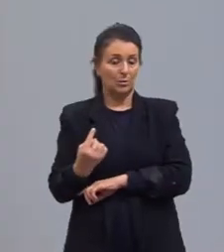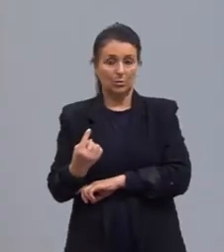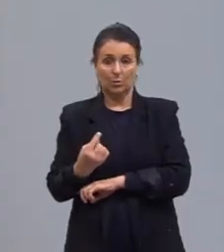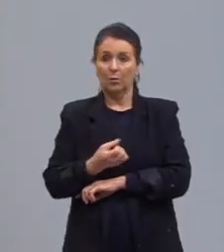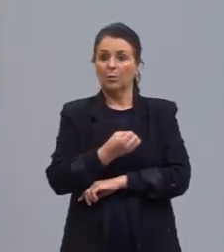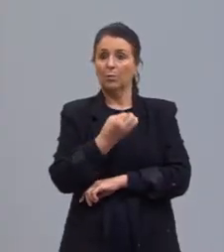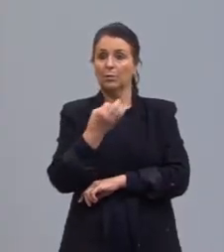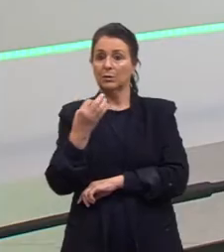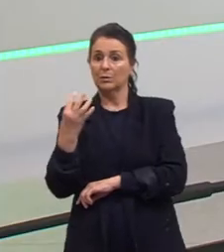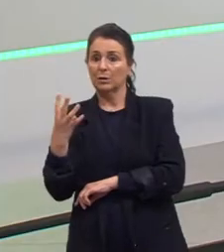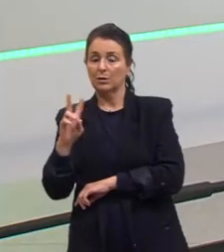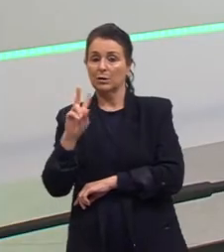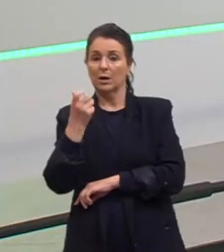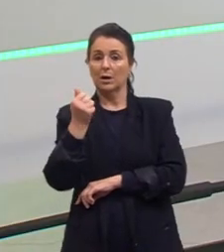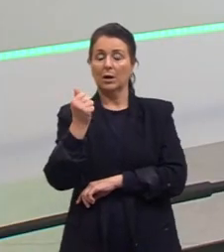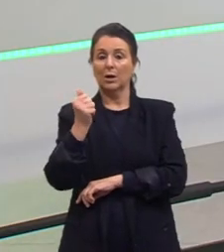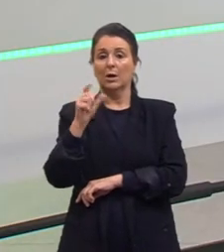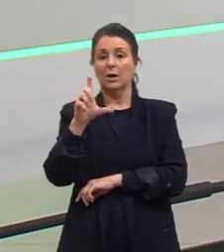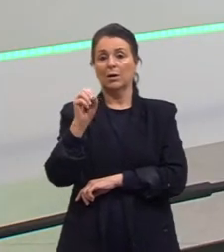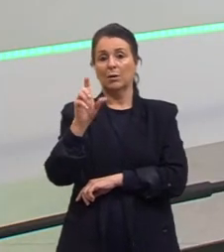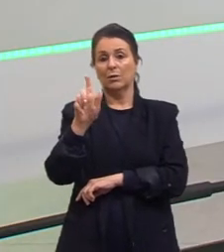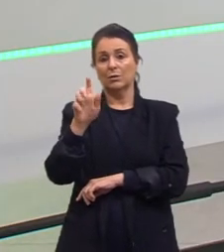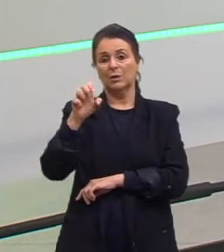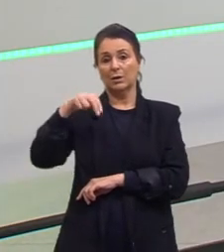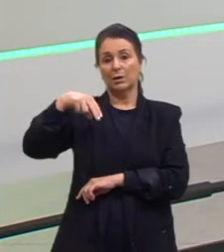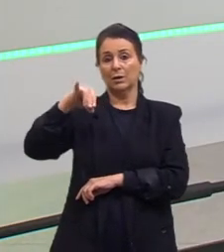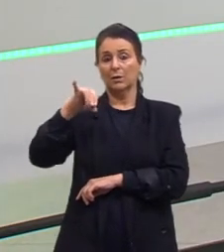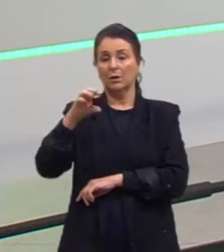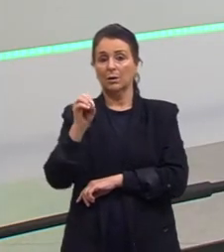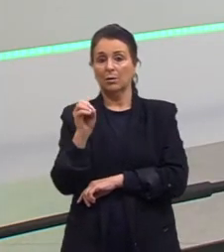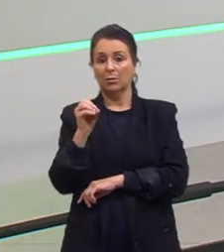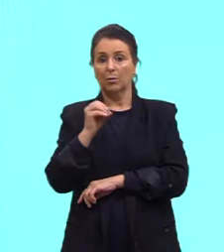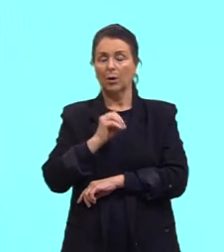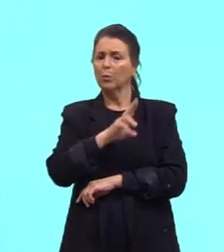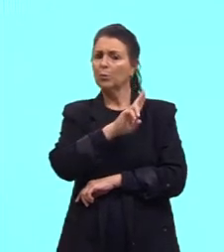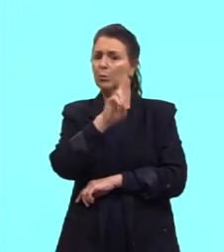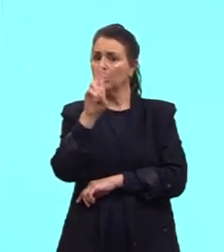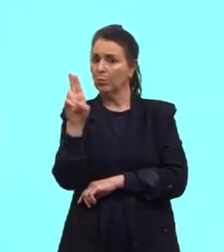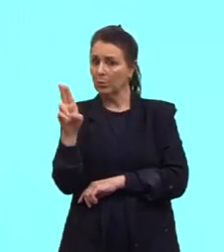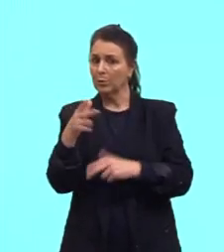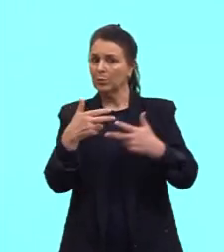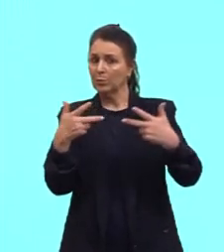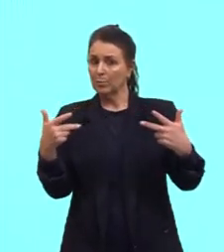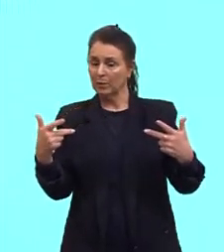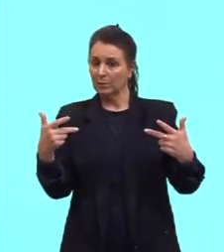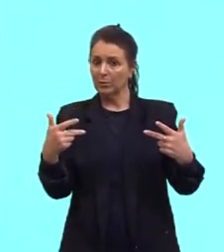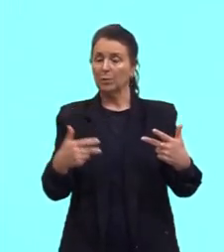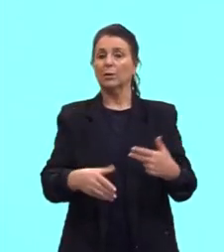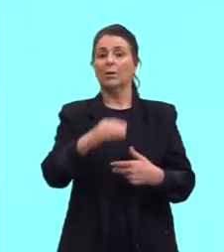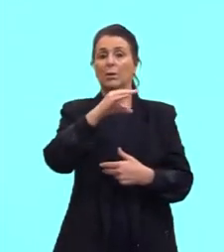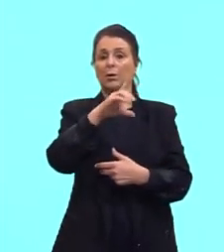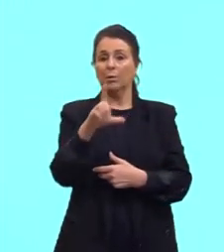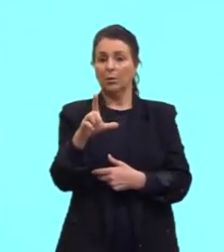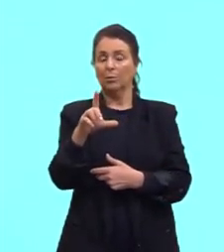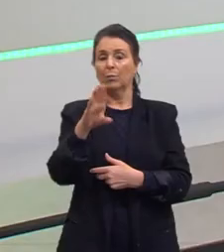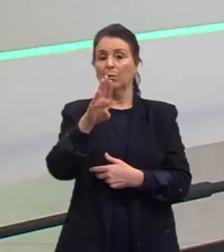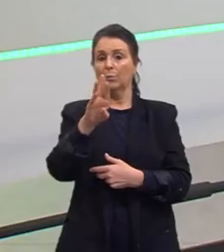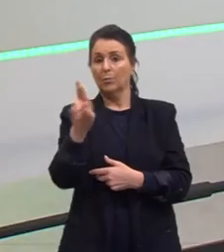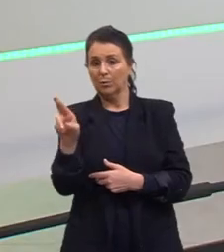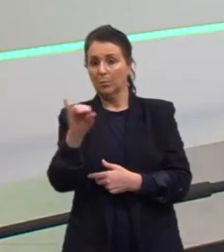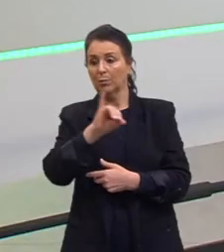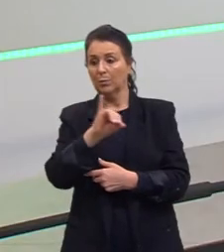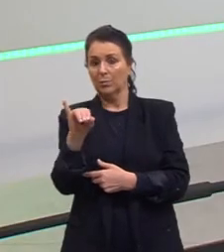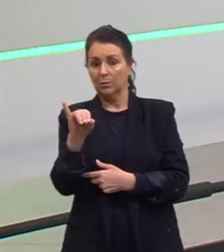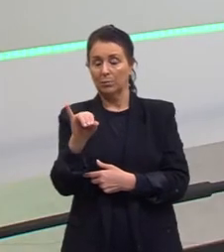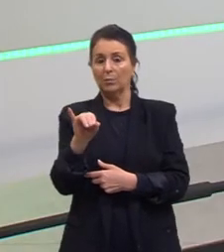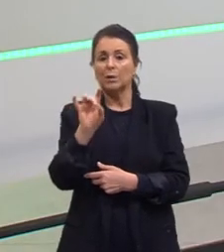de hologênio o nome do halogênio o nome do elemento químico mesmo tá cloro bromo iodo fácil só